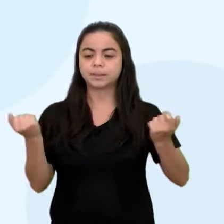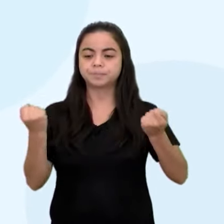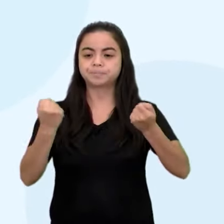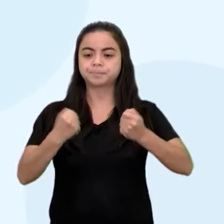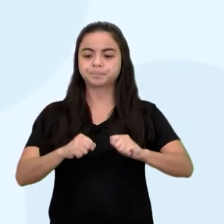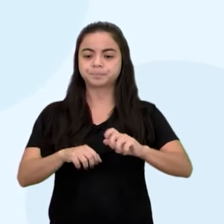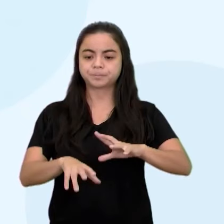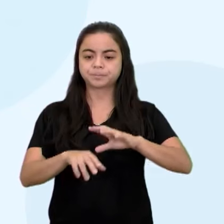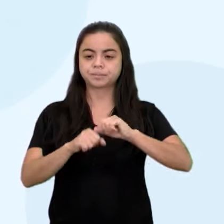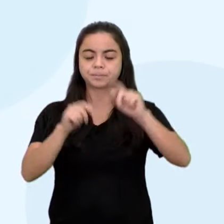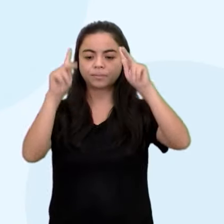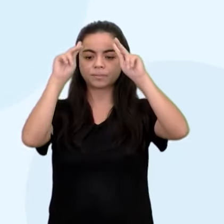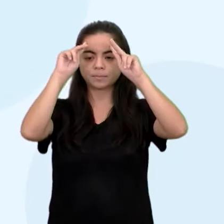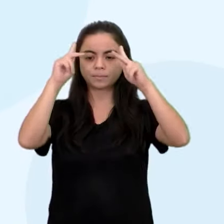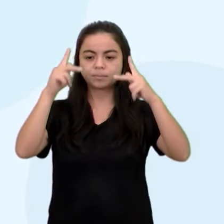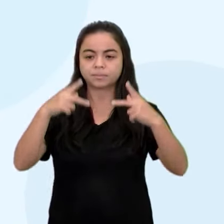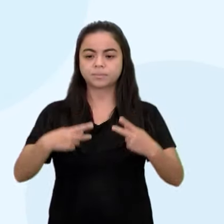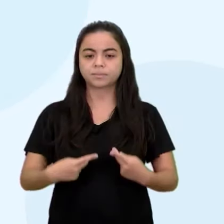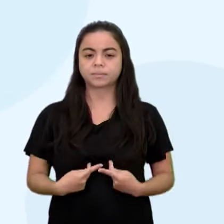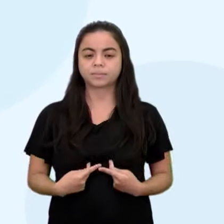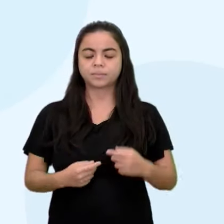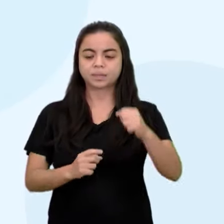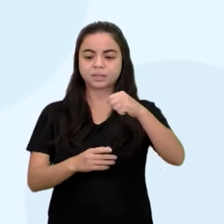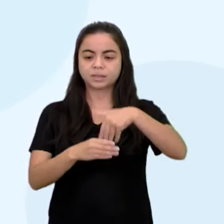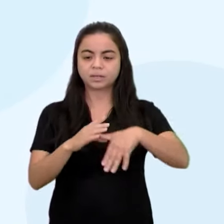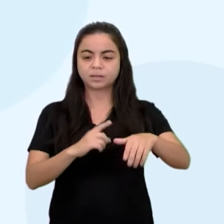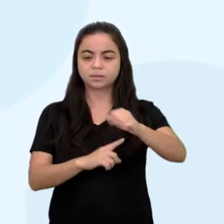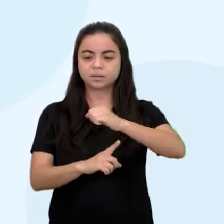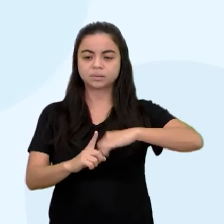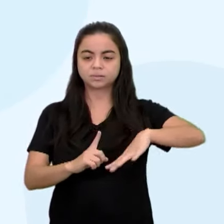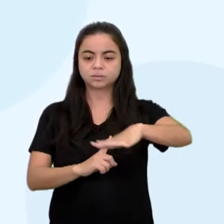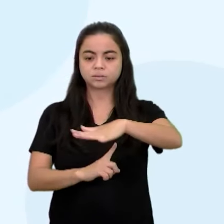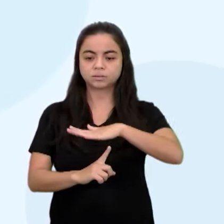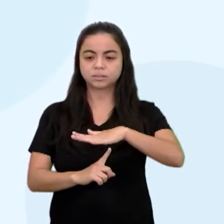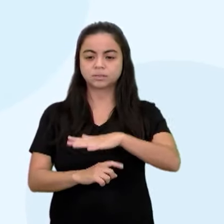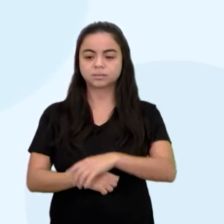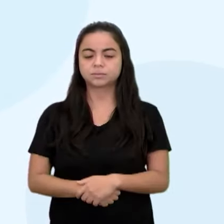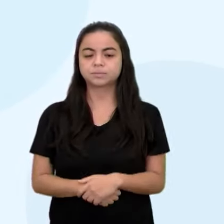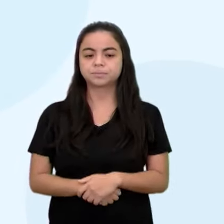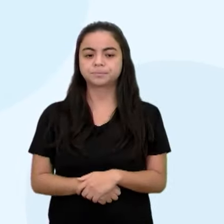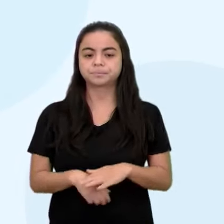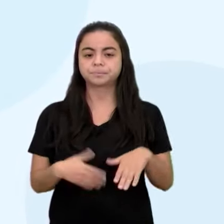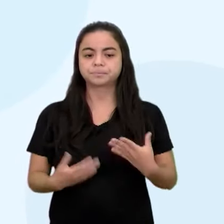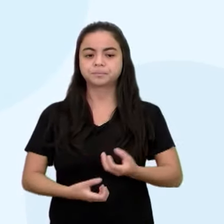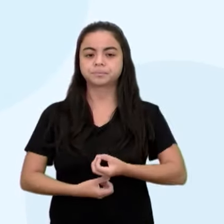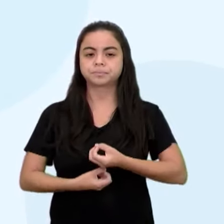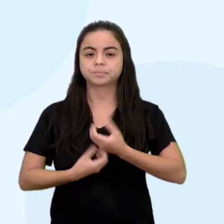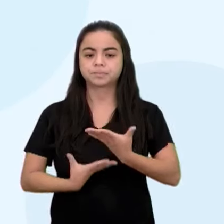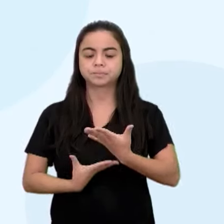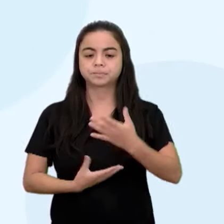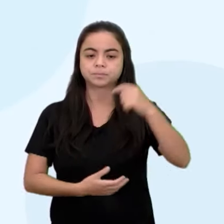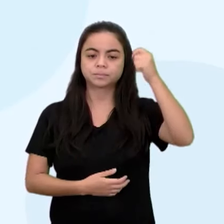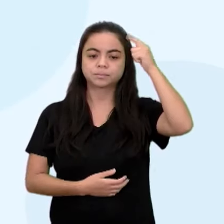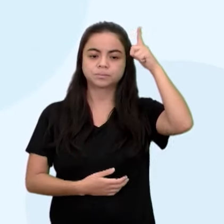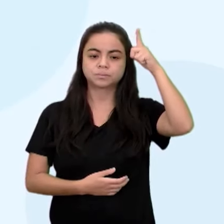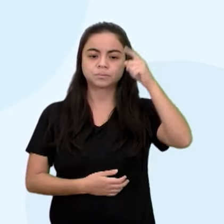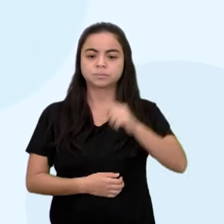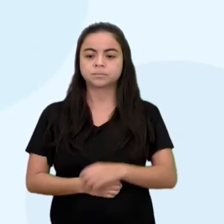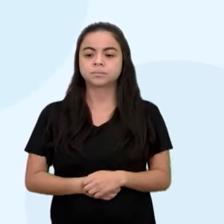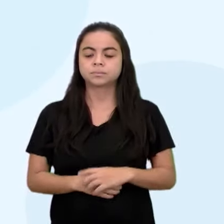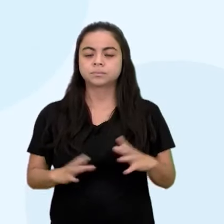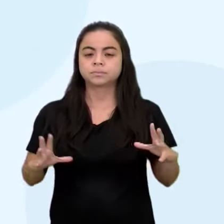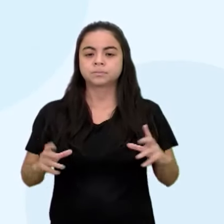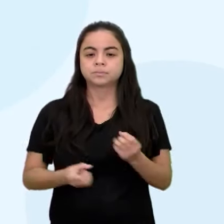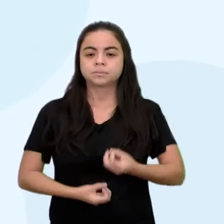capacidades adquiridos pelo homem como membro da sociedade. Tudo bem? E manifestação cultural. Toda forma